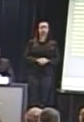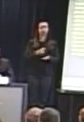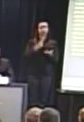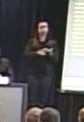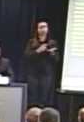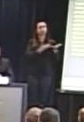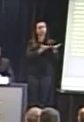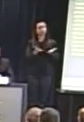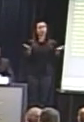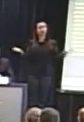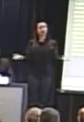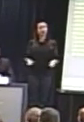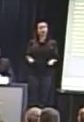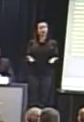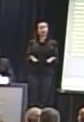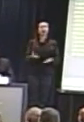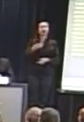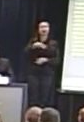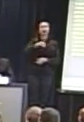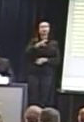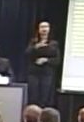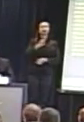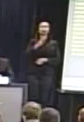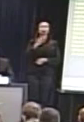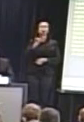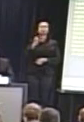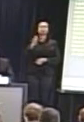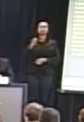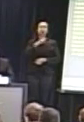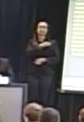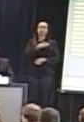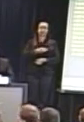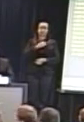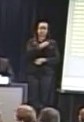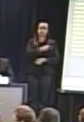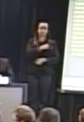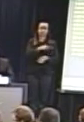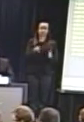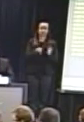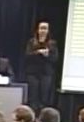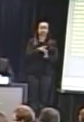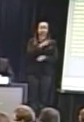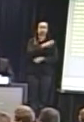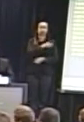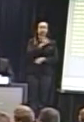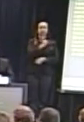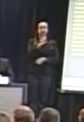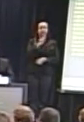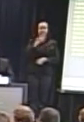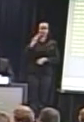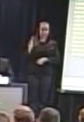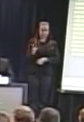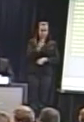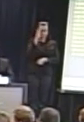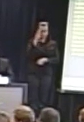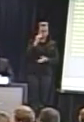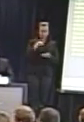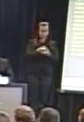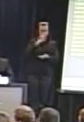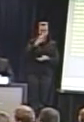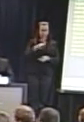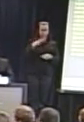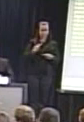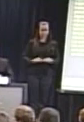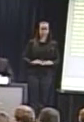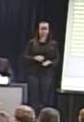Ouviremos agora a senhora Maria do Rosário Nunes, ministra de Estado, chefe da Secretaria de Direitos Humanos da